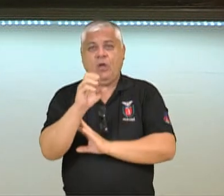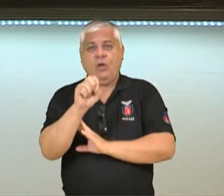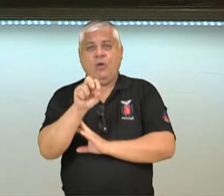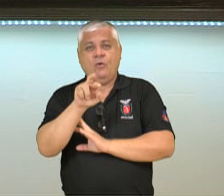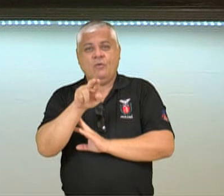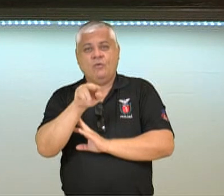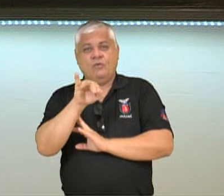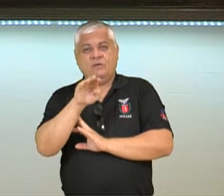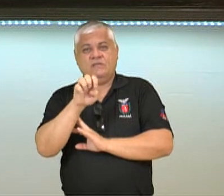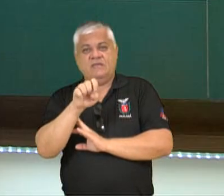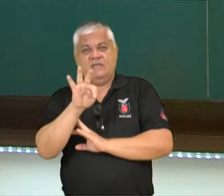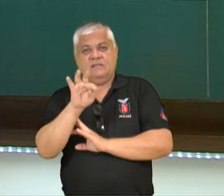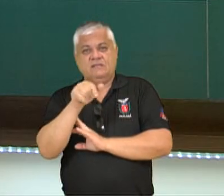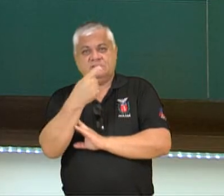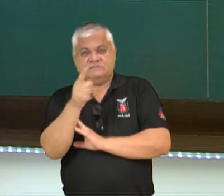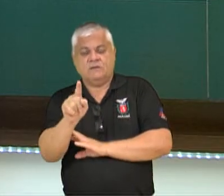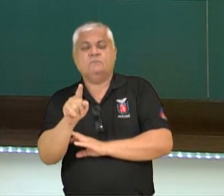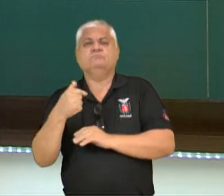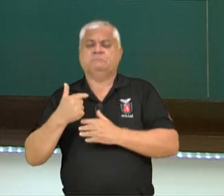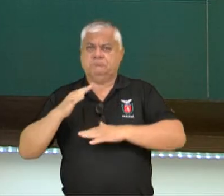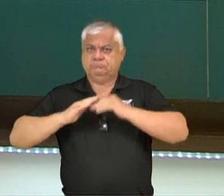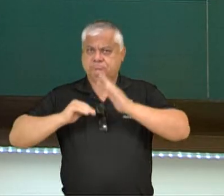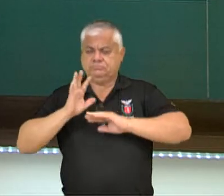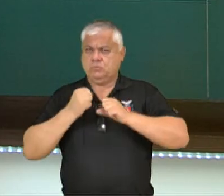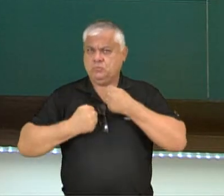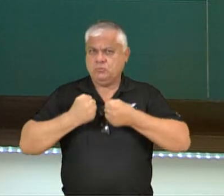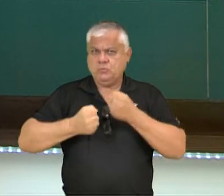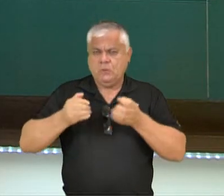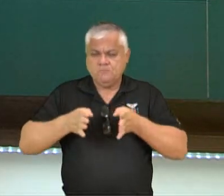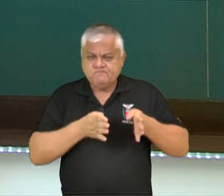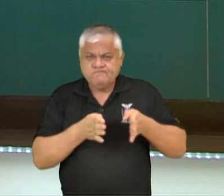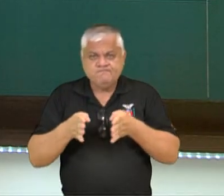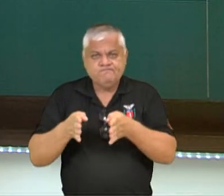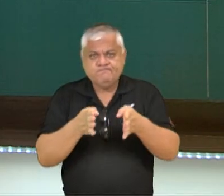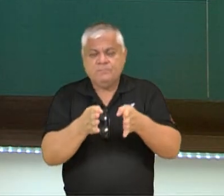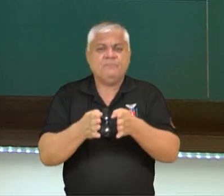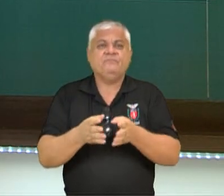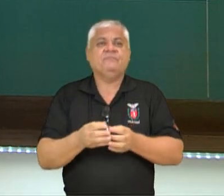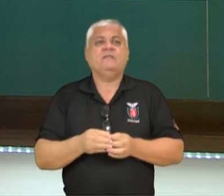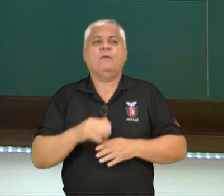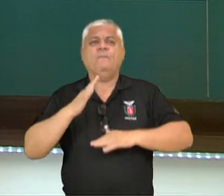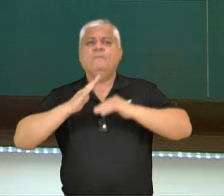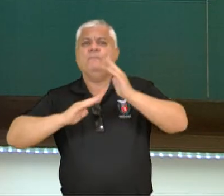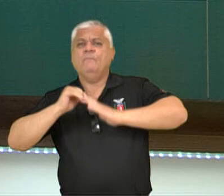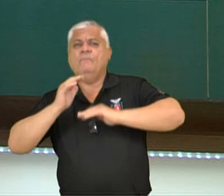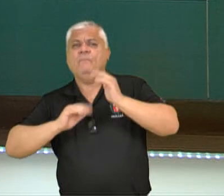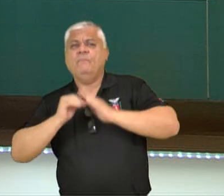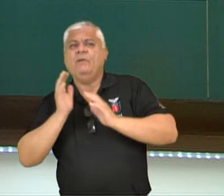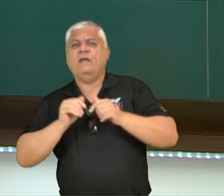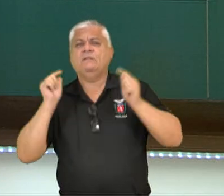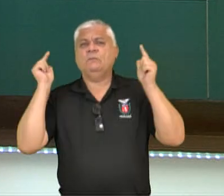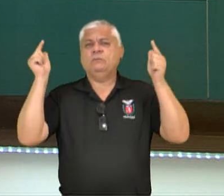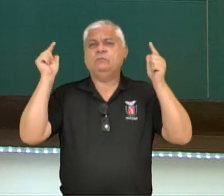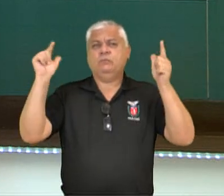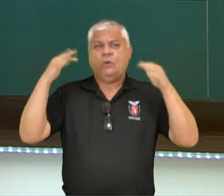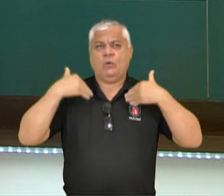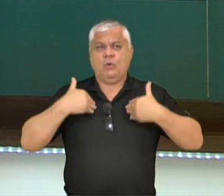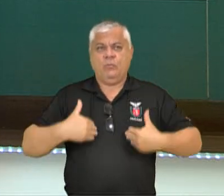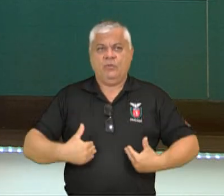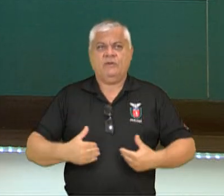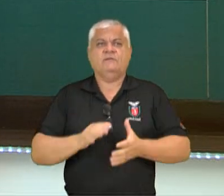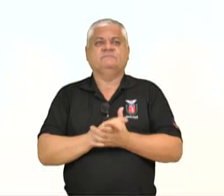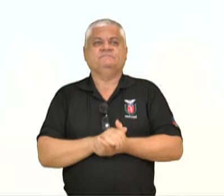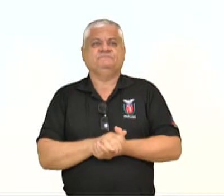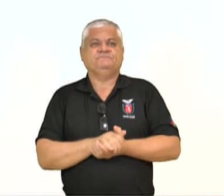aqui. Práticas corporais de aventura, orientação. Esse é o nosso papo